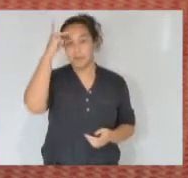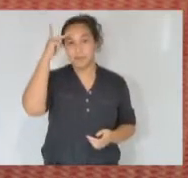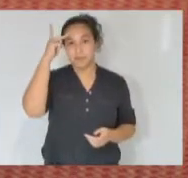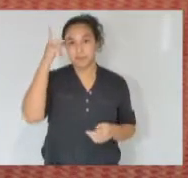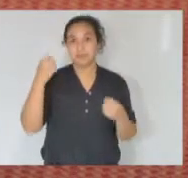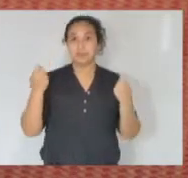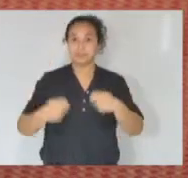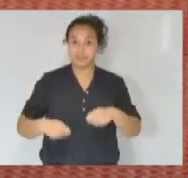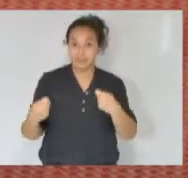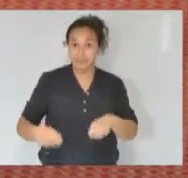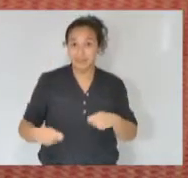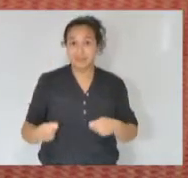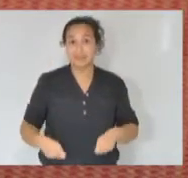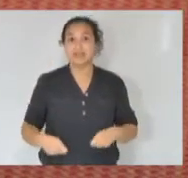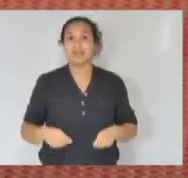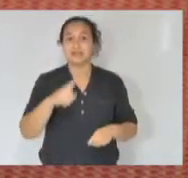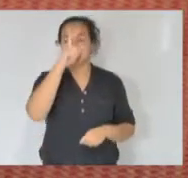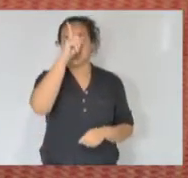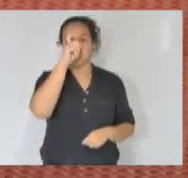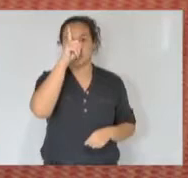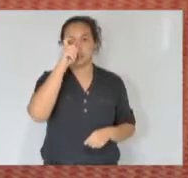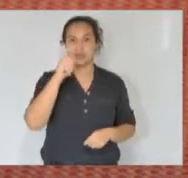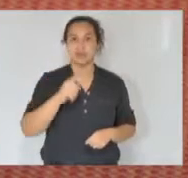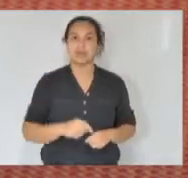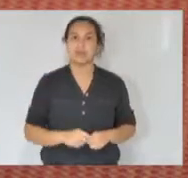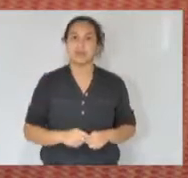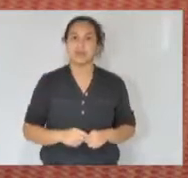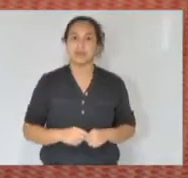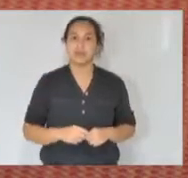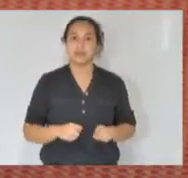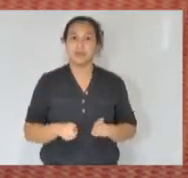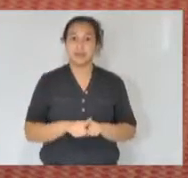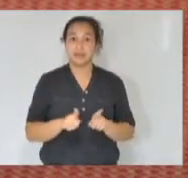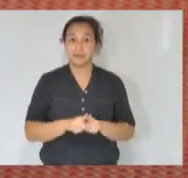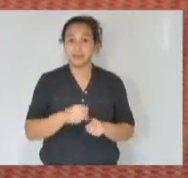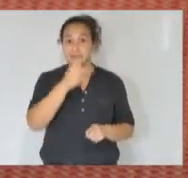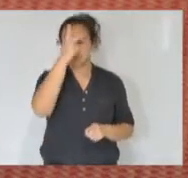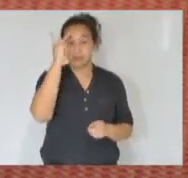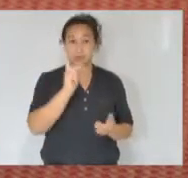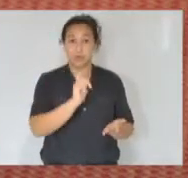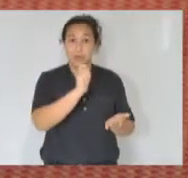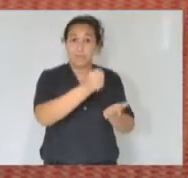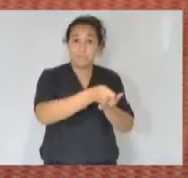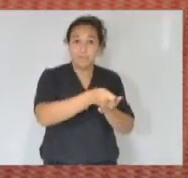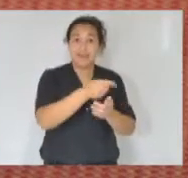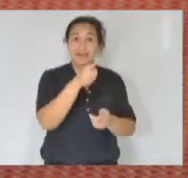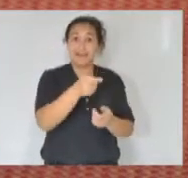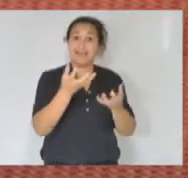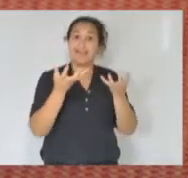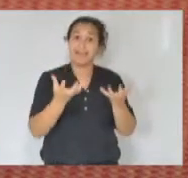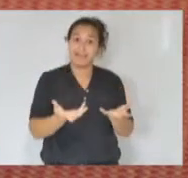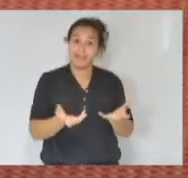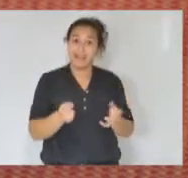hospitais. São catarinenses de verdade. E detalhe, é o contribuinte que espera esse retorno. Faço coro às palavras do